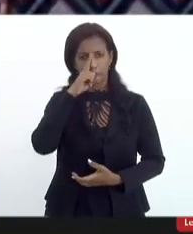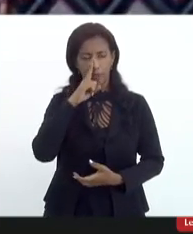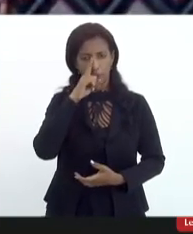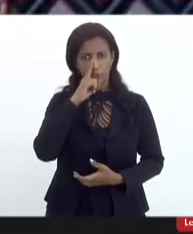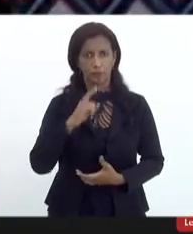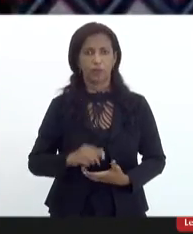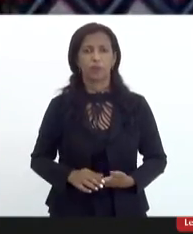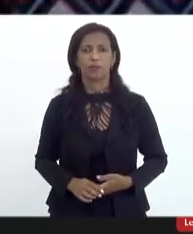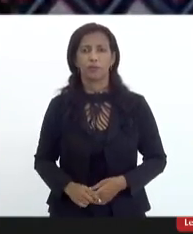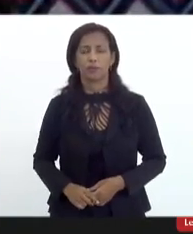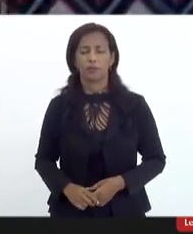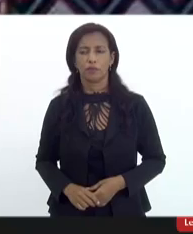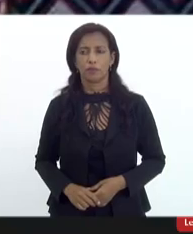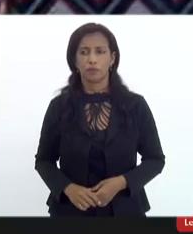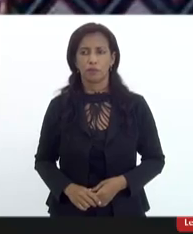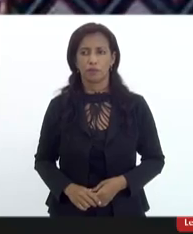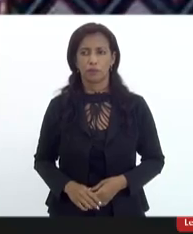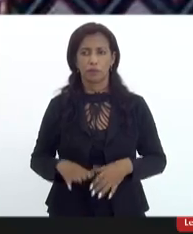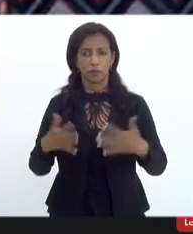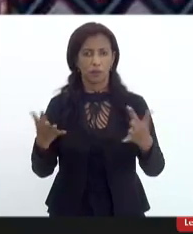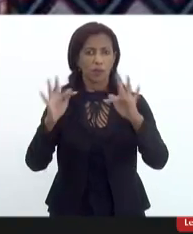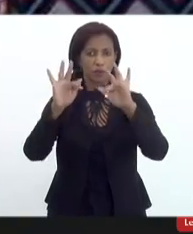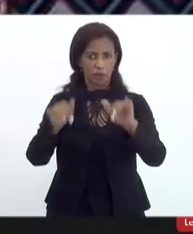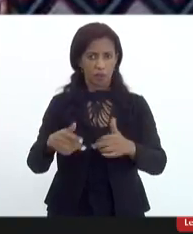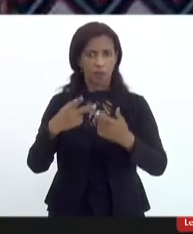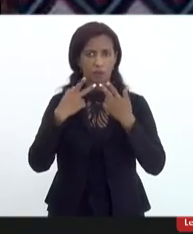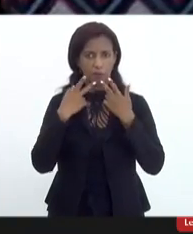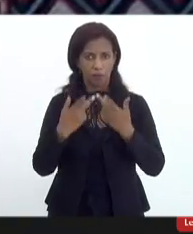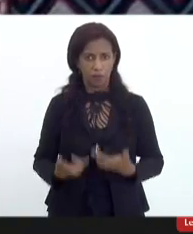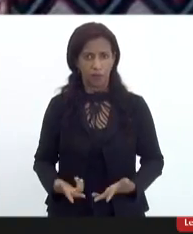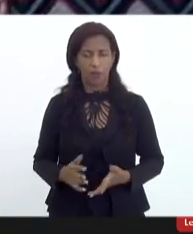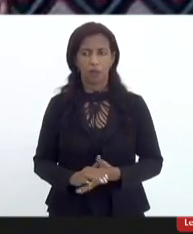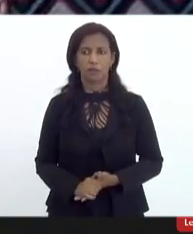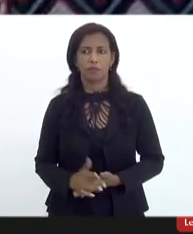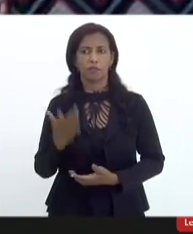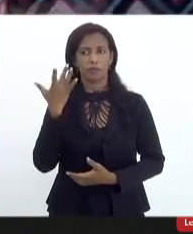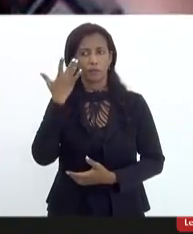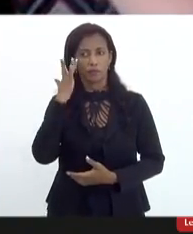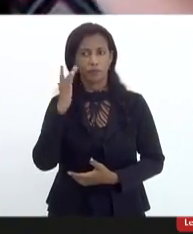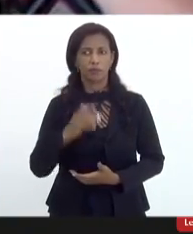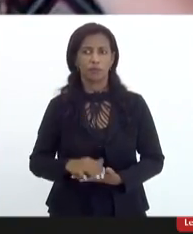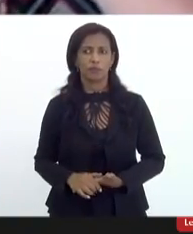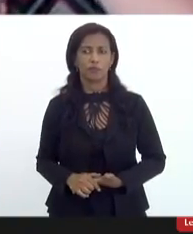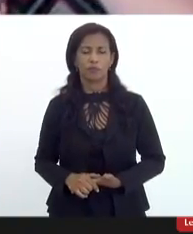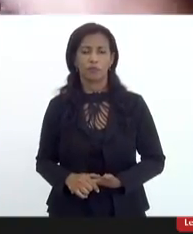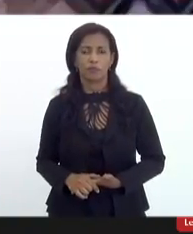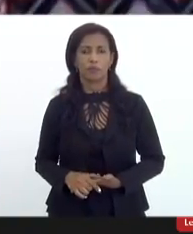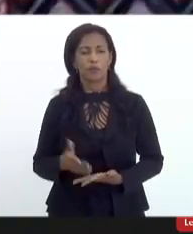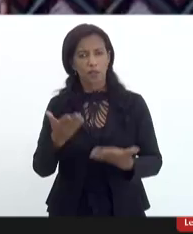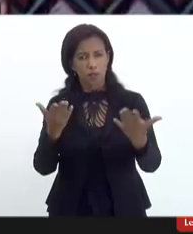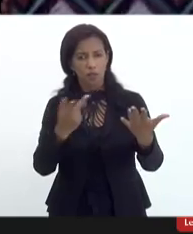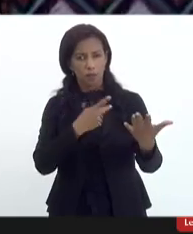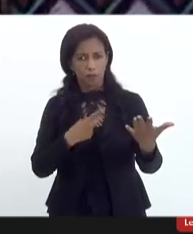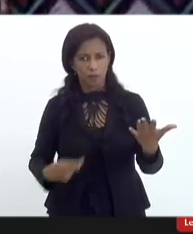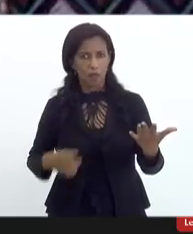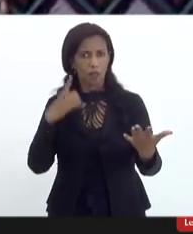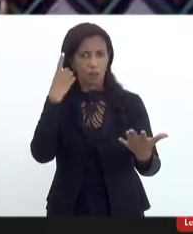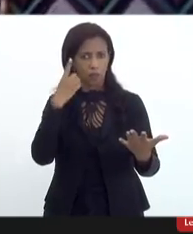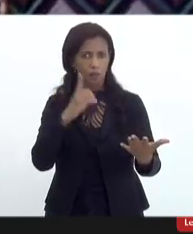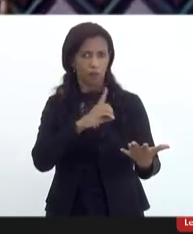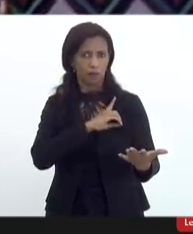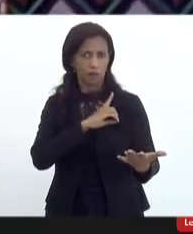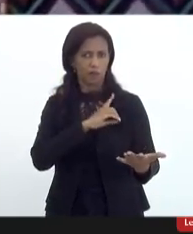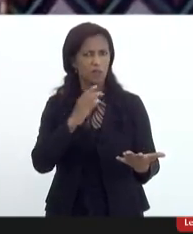perigoso. Então, eu finalizo a minha fala dizendo que acho que sei que Vossa Excelência, deputada Marta Rocha,